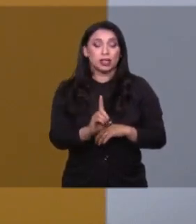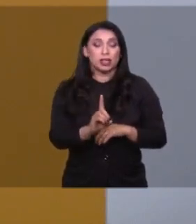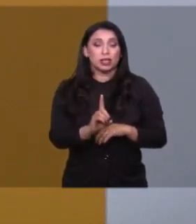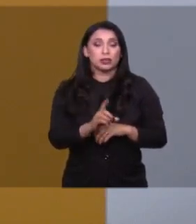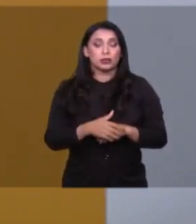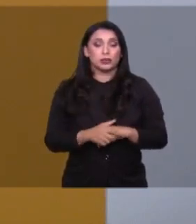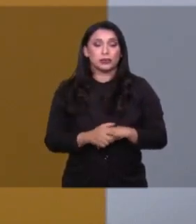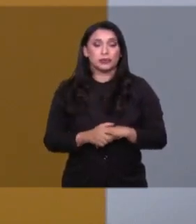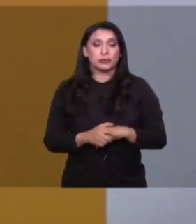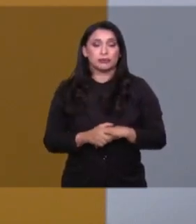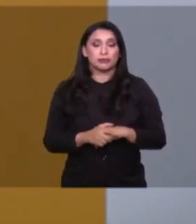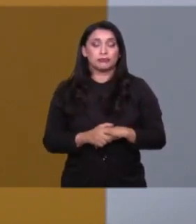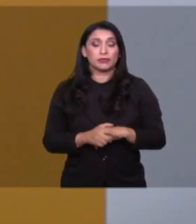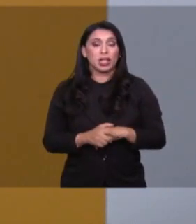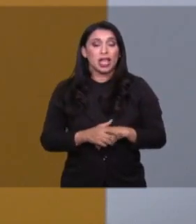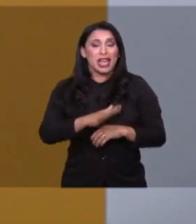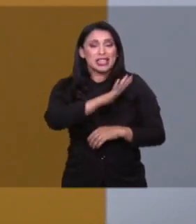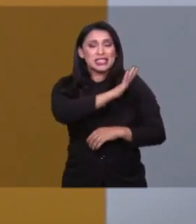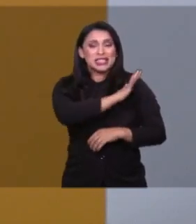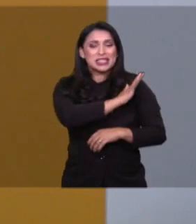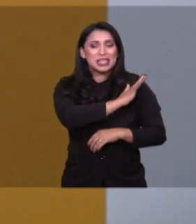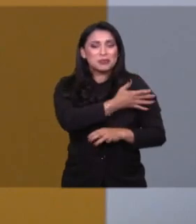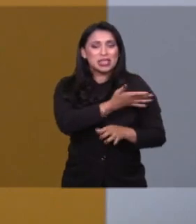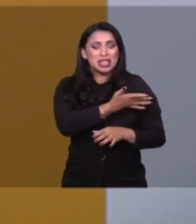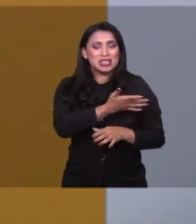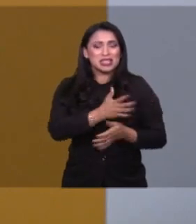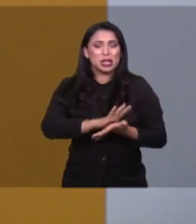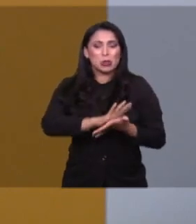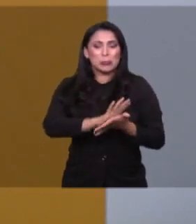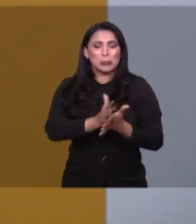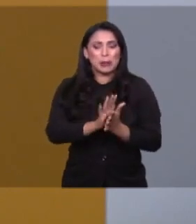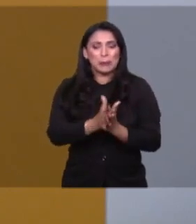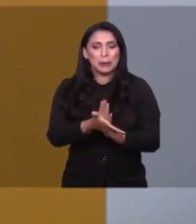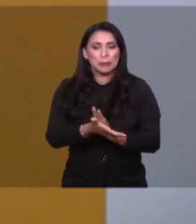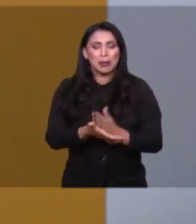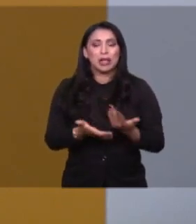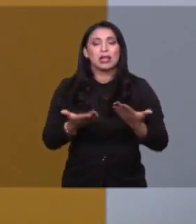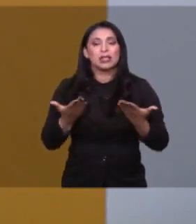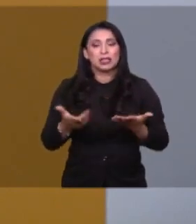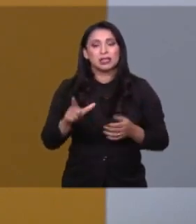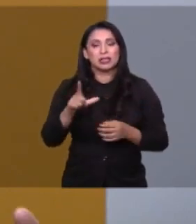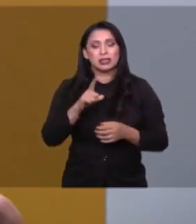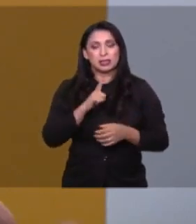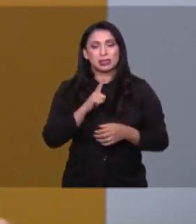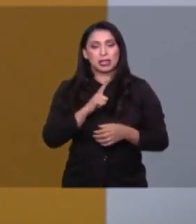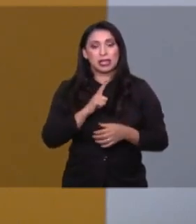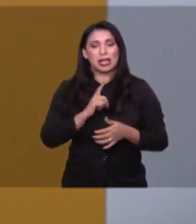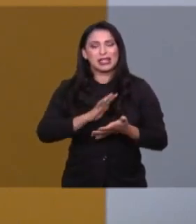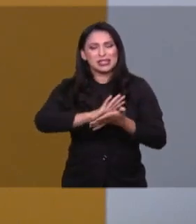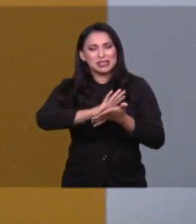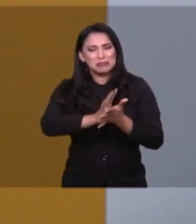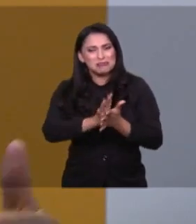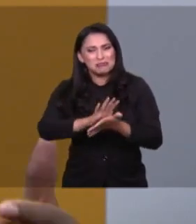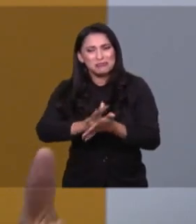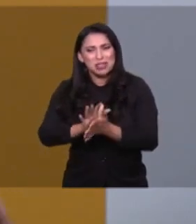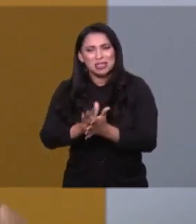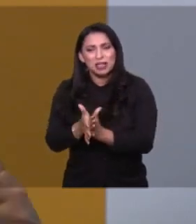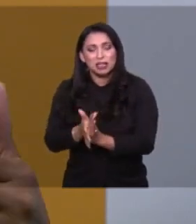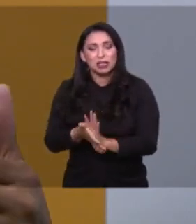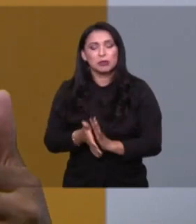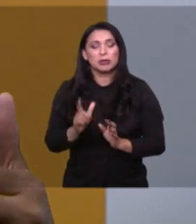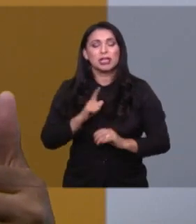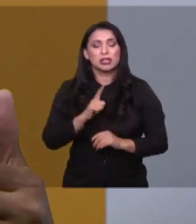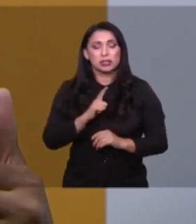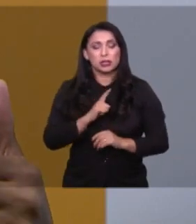verdade, são discriminações afirmativas que a gente tem. Essas discriminações afirmativas permitem que